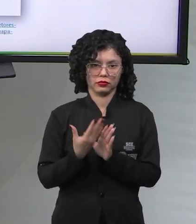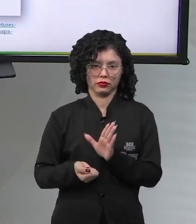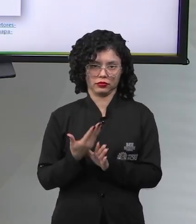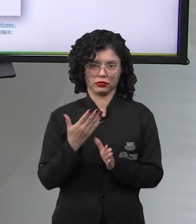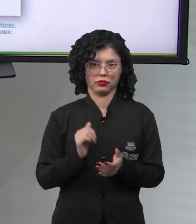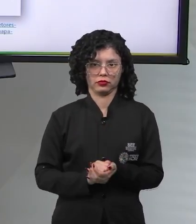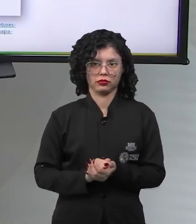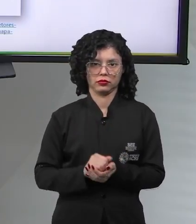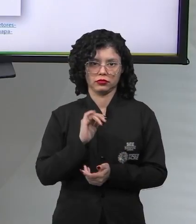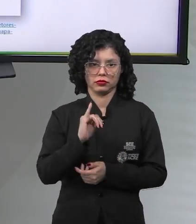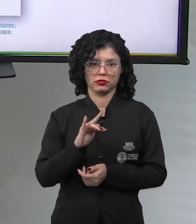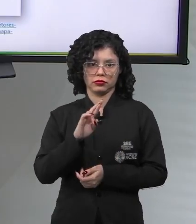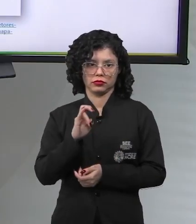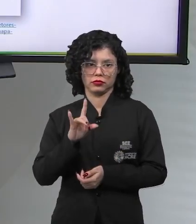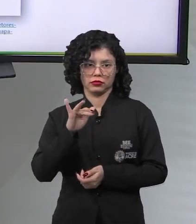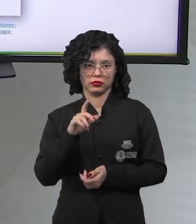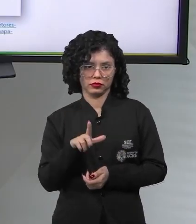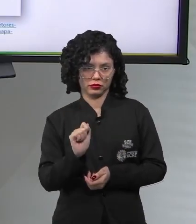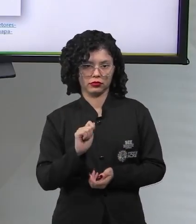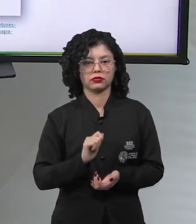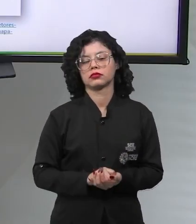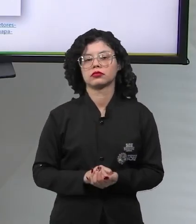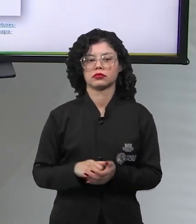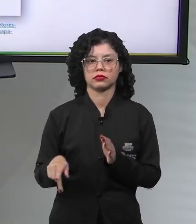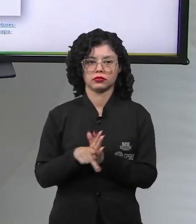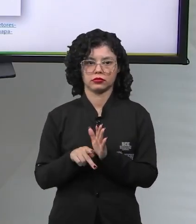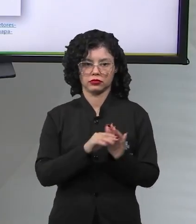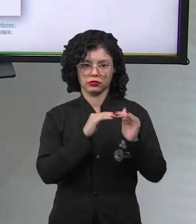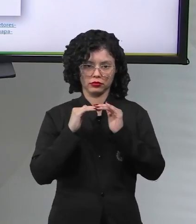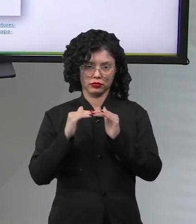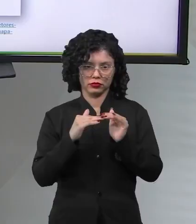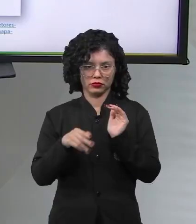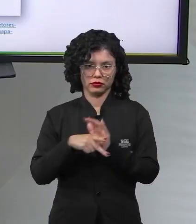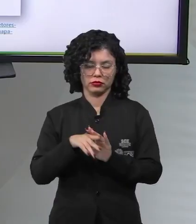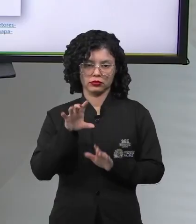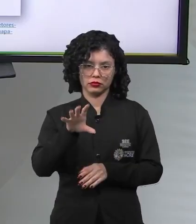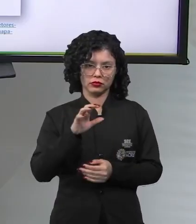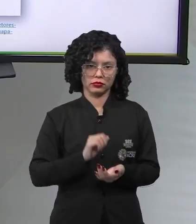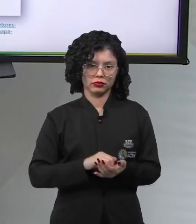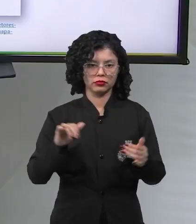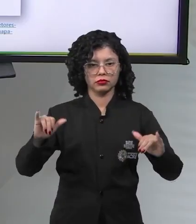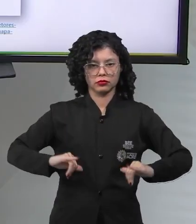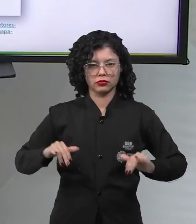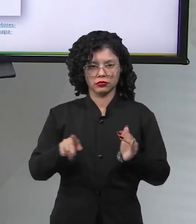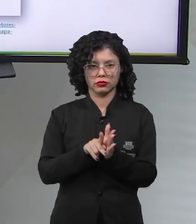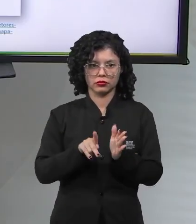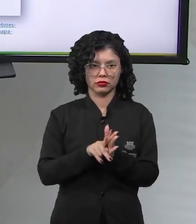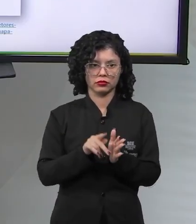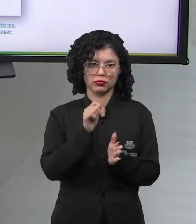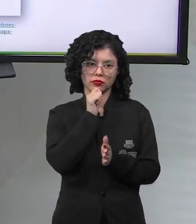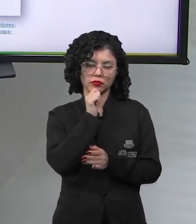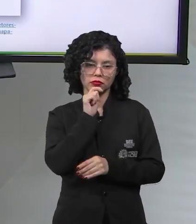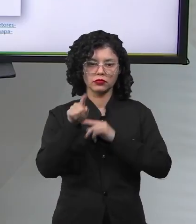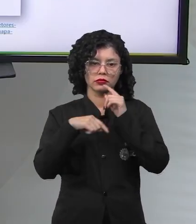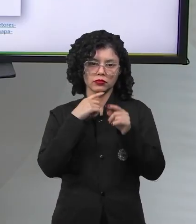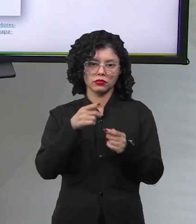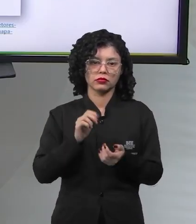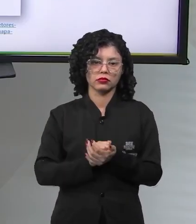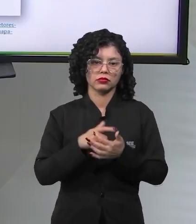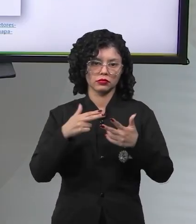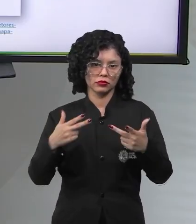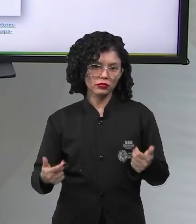produções intelectuais, vamos ponderar dessa maneira, sofreram, sem sombra de